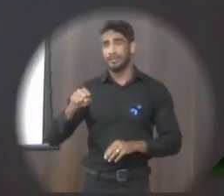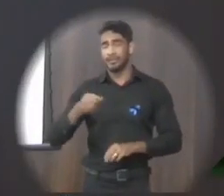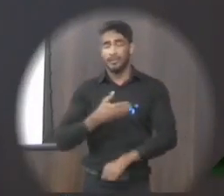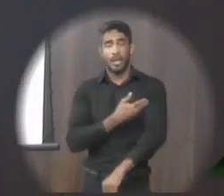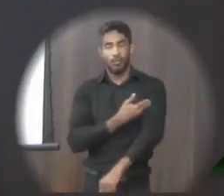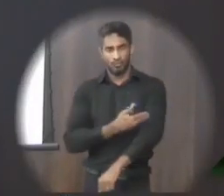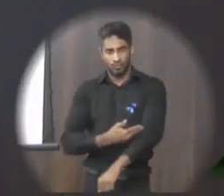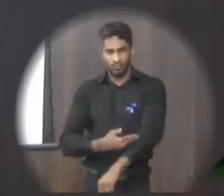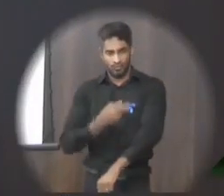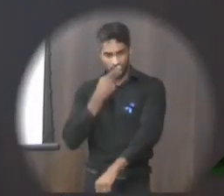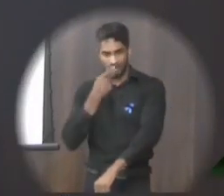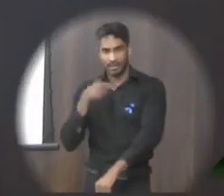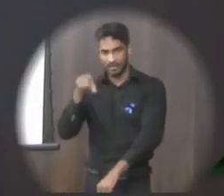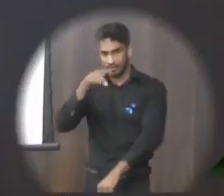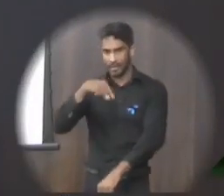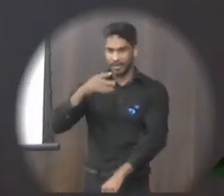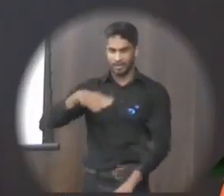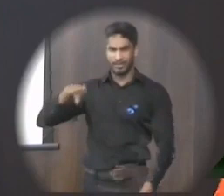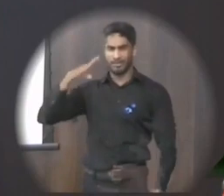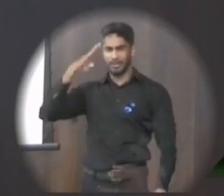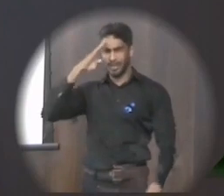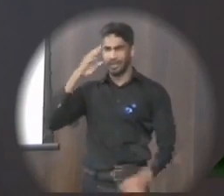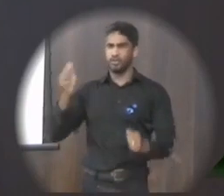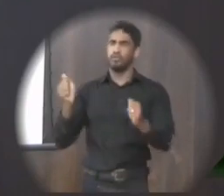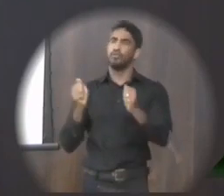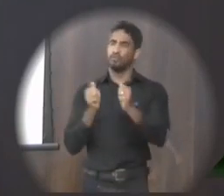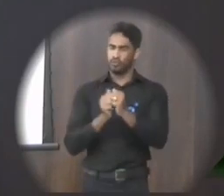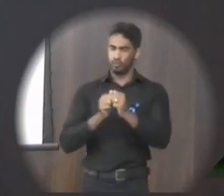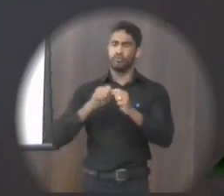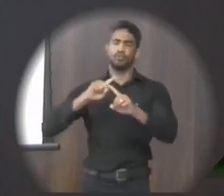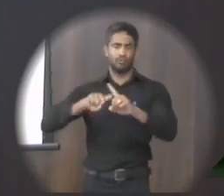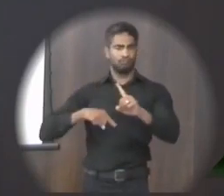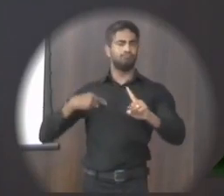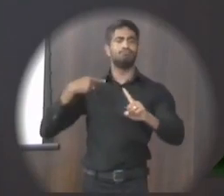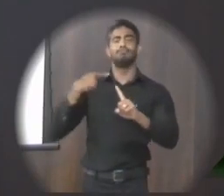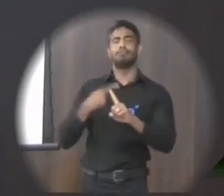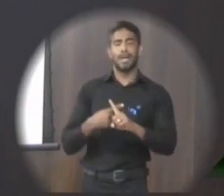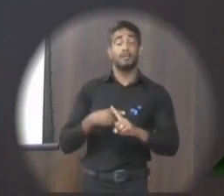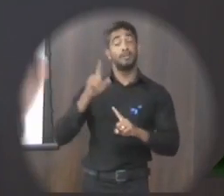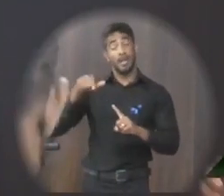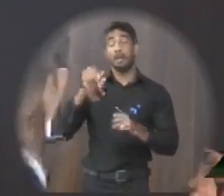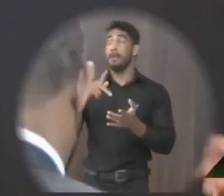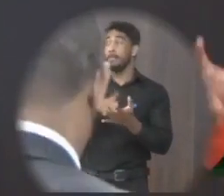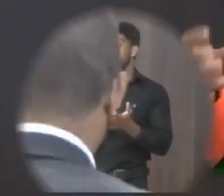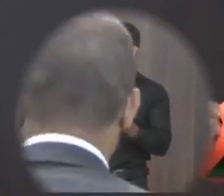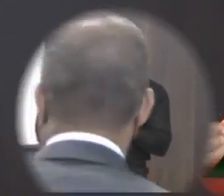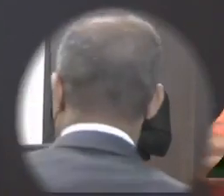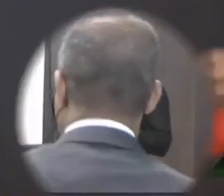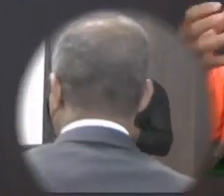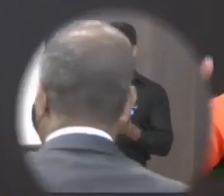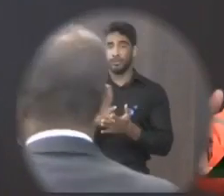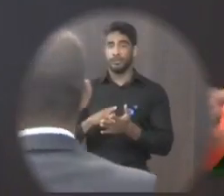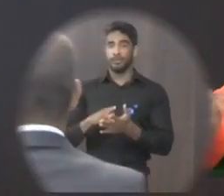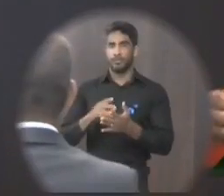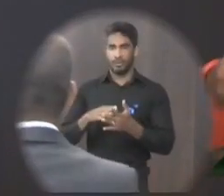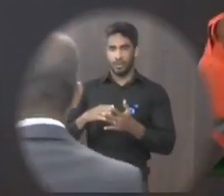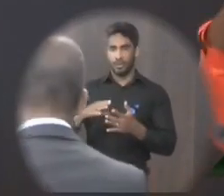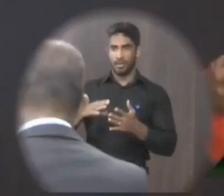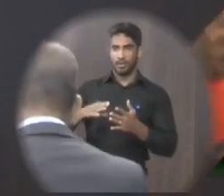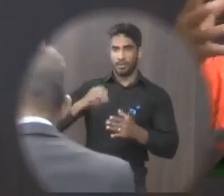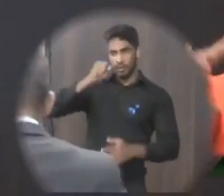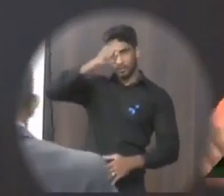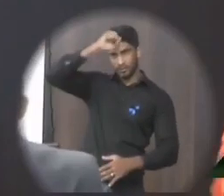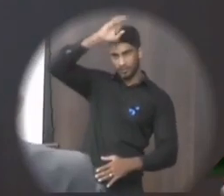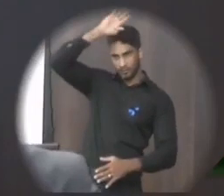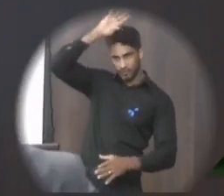dizer lá para os nossos militares que juntos somos mais, e é uma realidade. Acaba que o Corpo Bombeiro sozinho hoje, uma